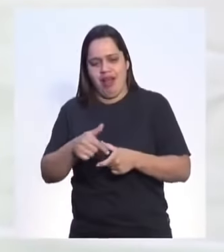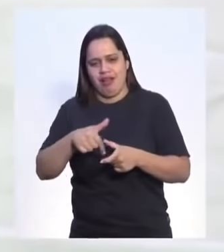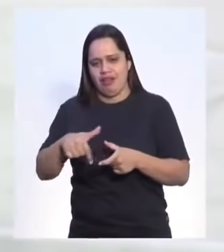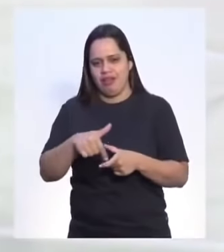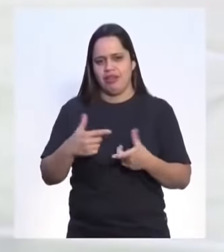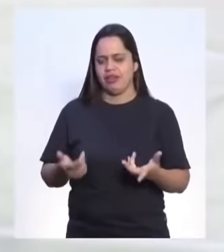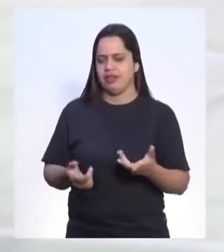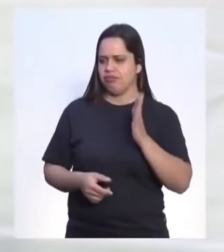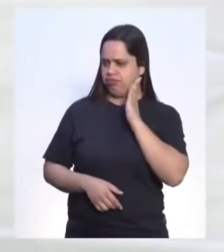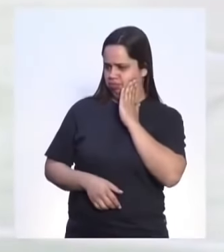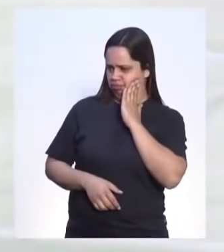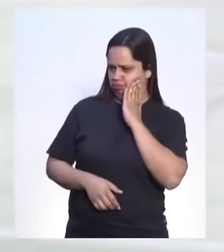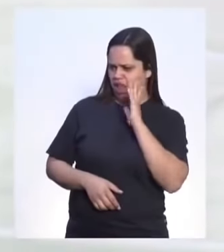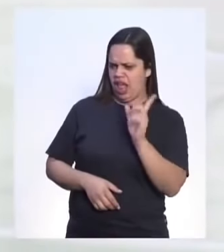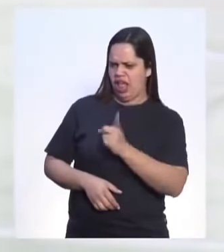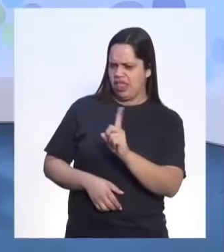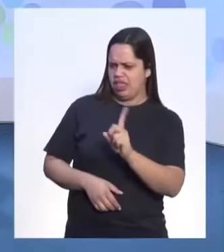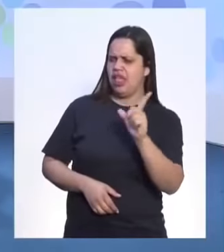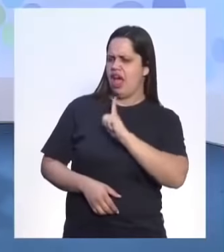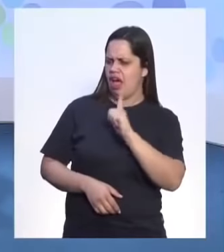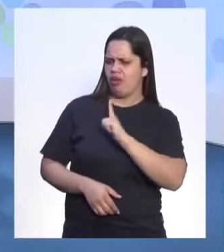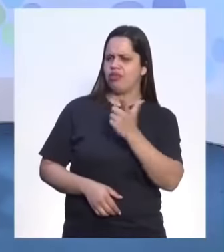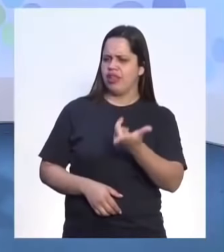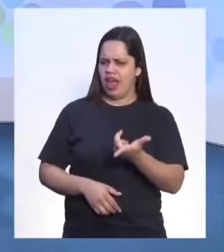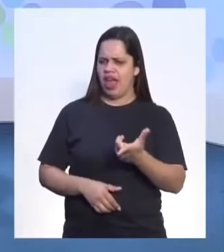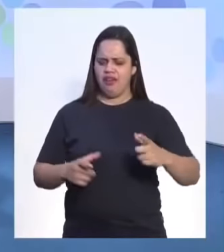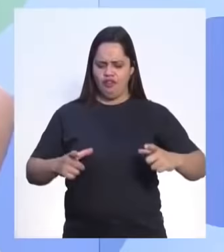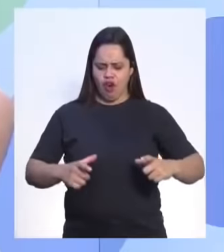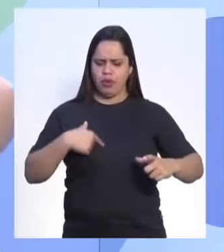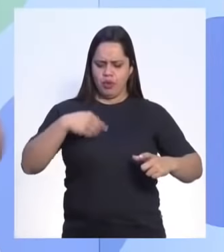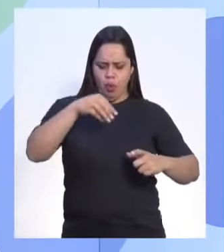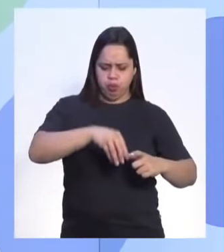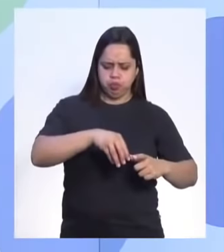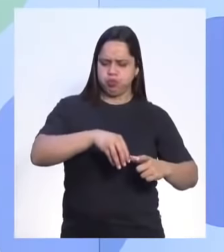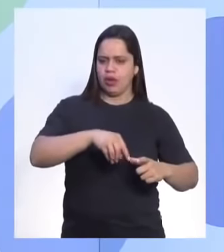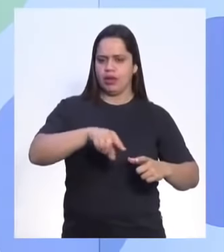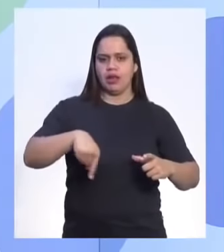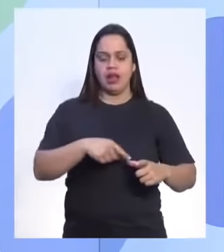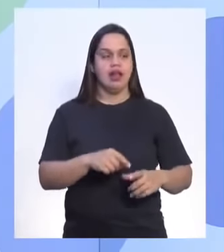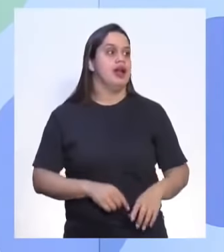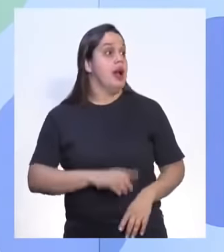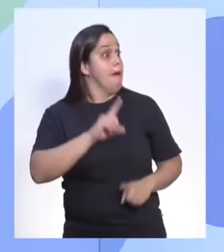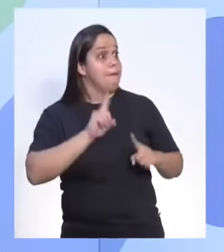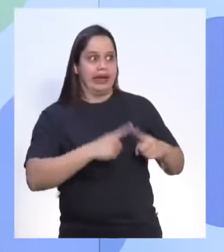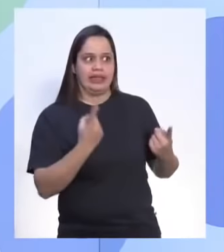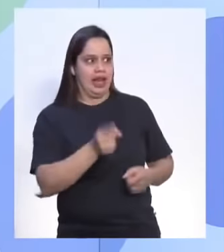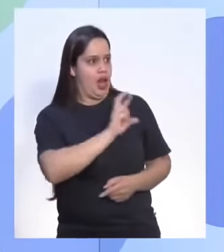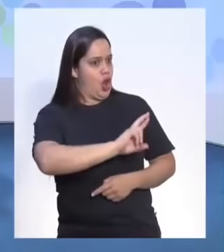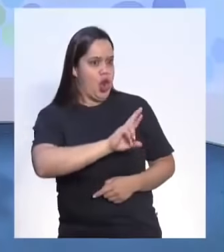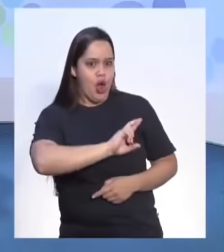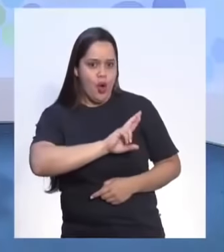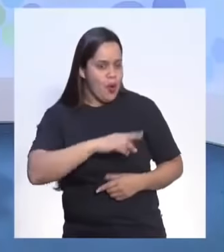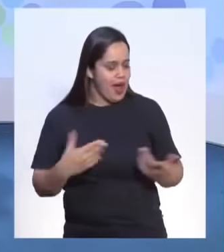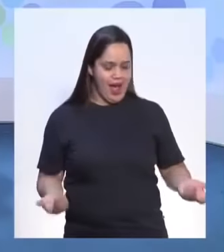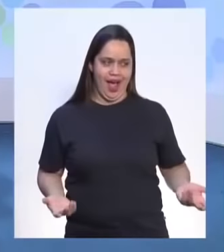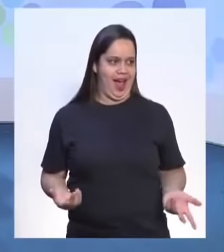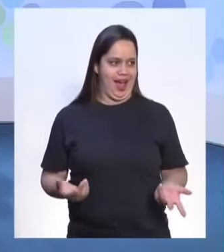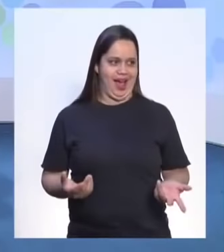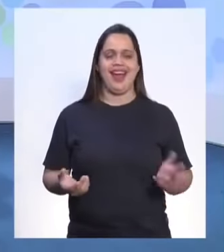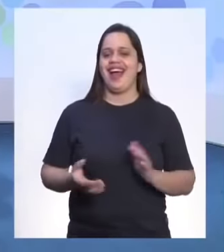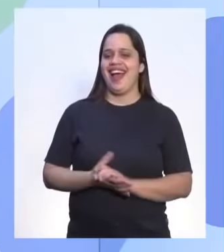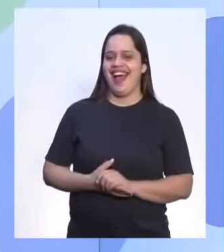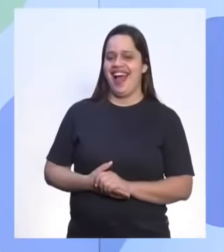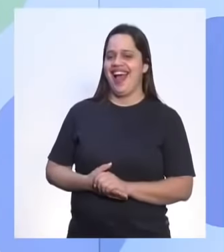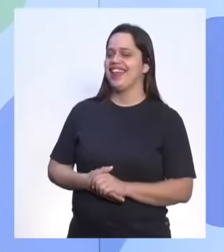Não, tem as formas que tem um buraquinho lá no meio e faz o bolo redondo, tem sim. Não, mas isso não é um bolo, velho. Isso aí não é bolo.